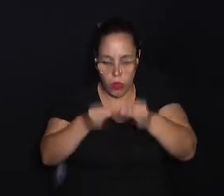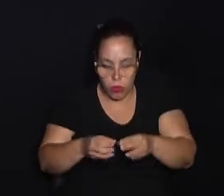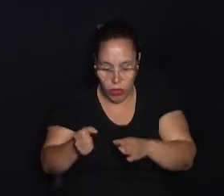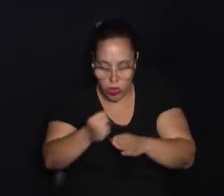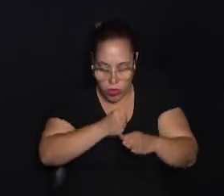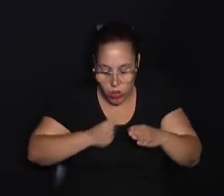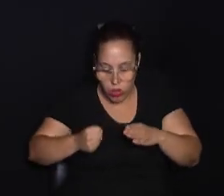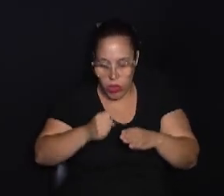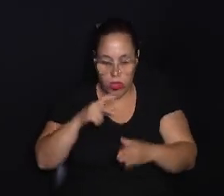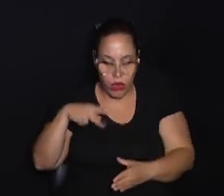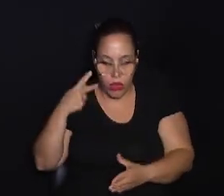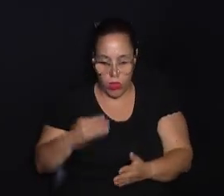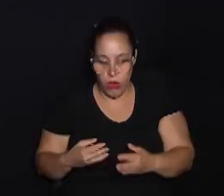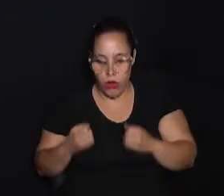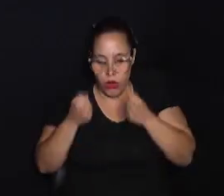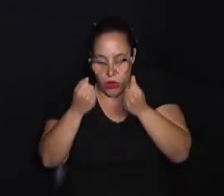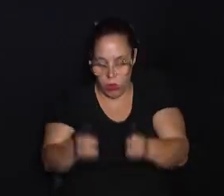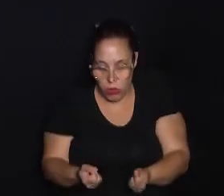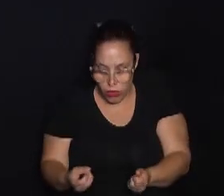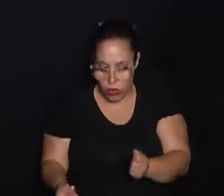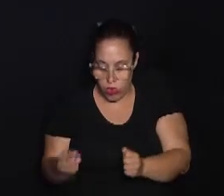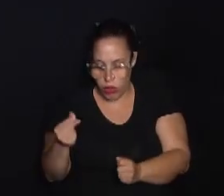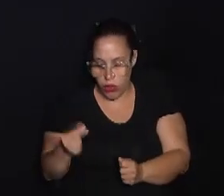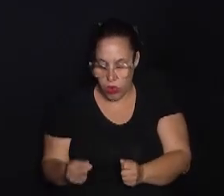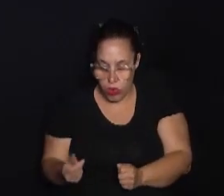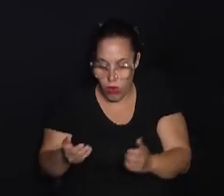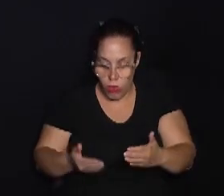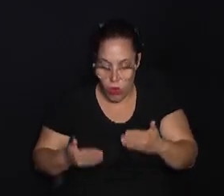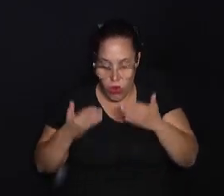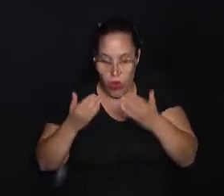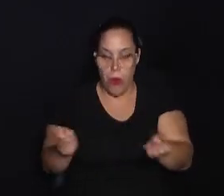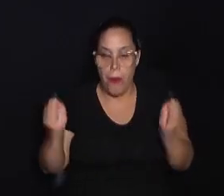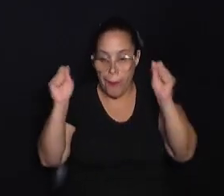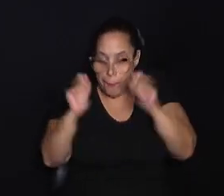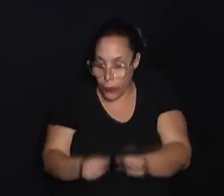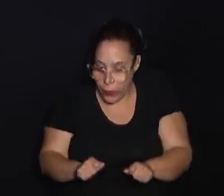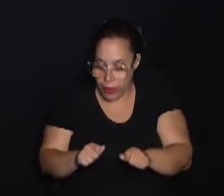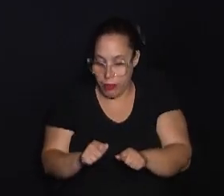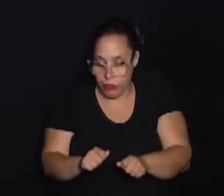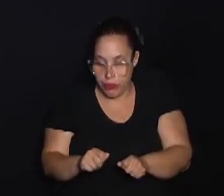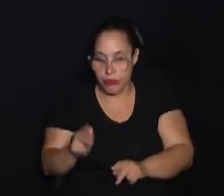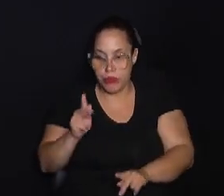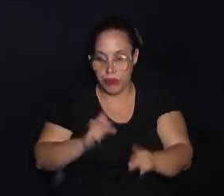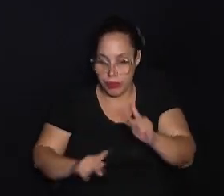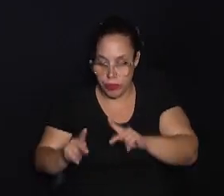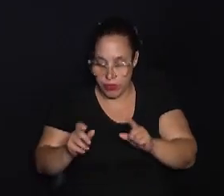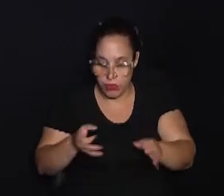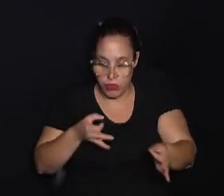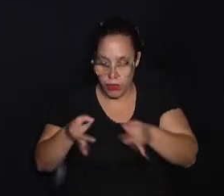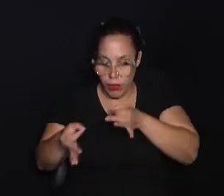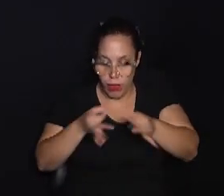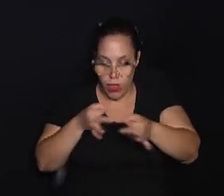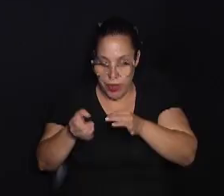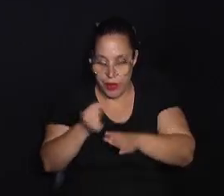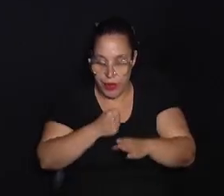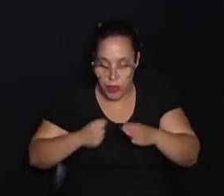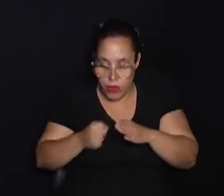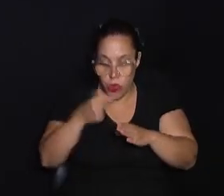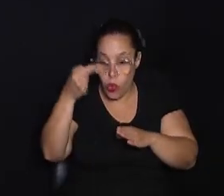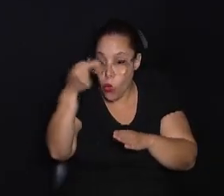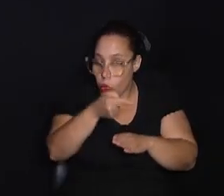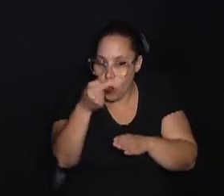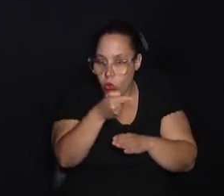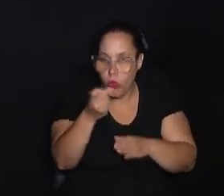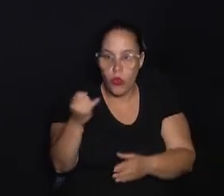poder público garantir recursos, viabilizar possibilidades de pessoas a organizar uma cozinha como essa é